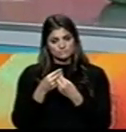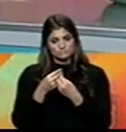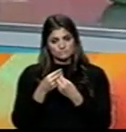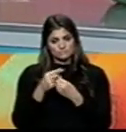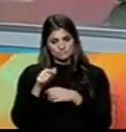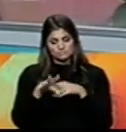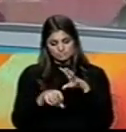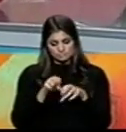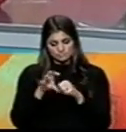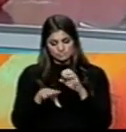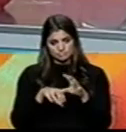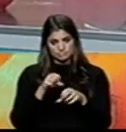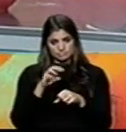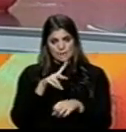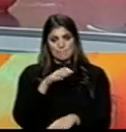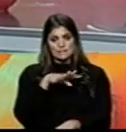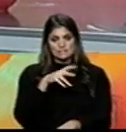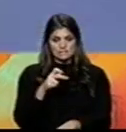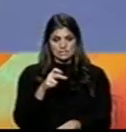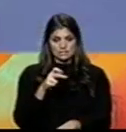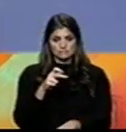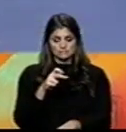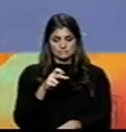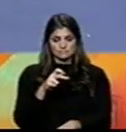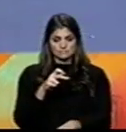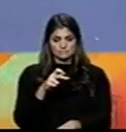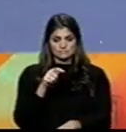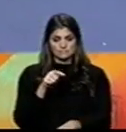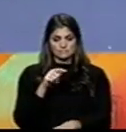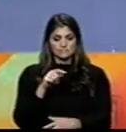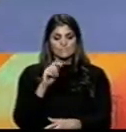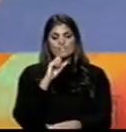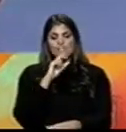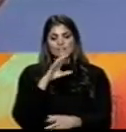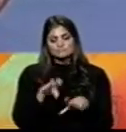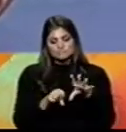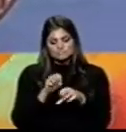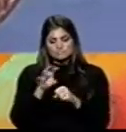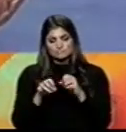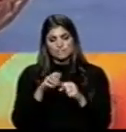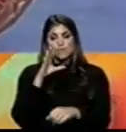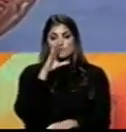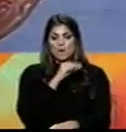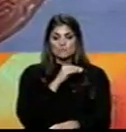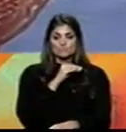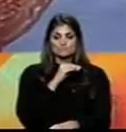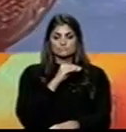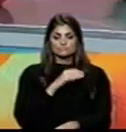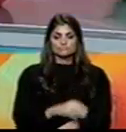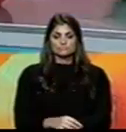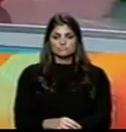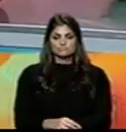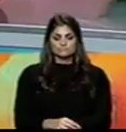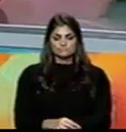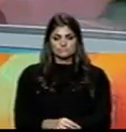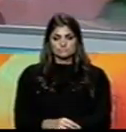massa homogénea que comece a descolar-se das mãos e a ficar uma massa moldável, porque nós vamos ter que moldar aqui pãezinhos, não é? Desculpa,